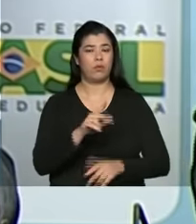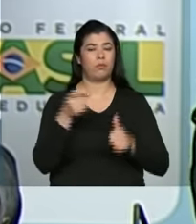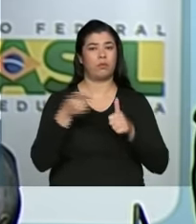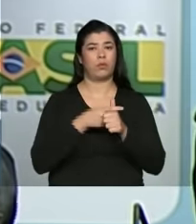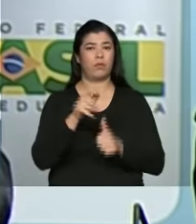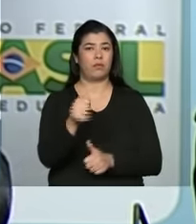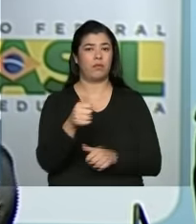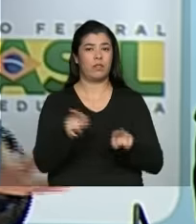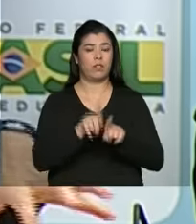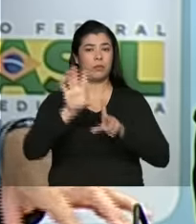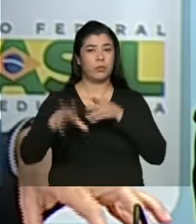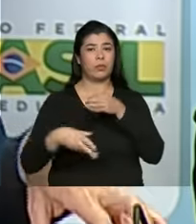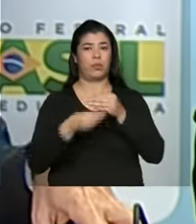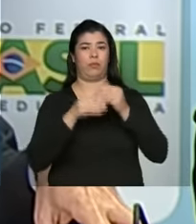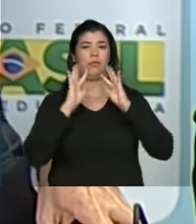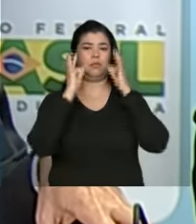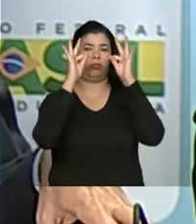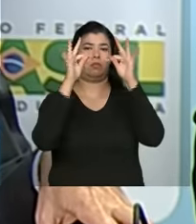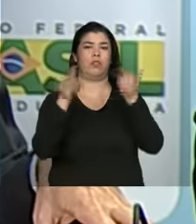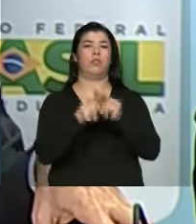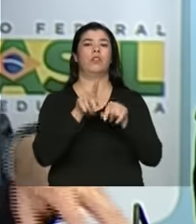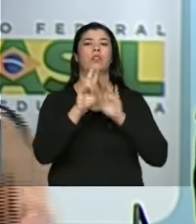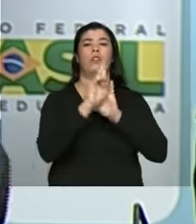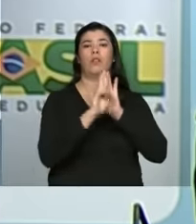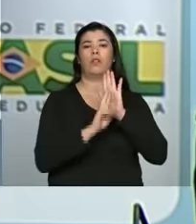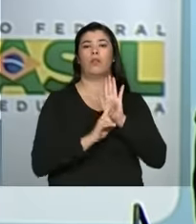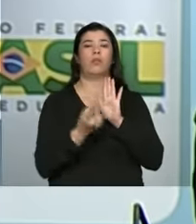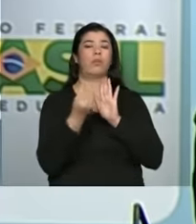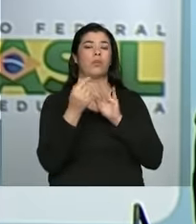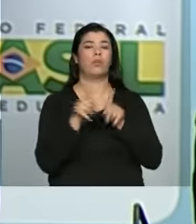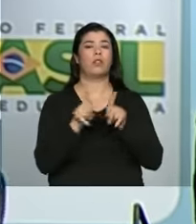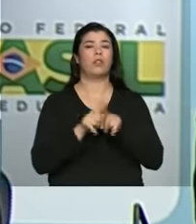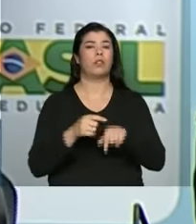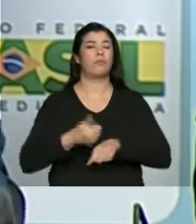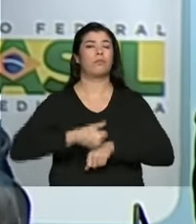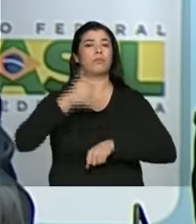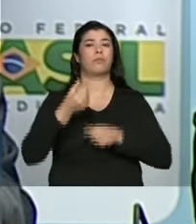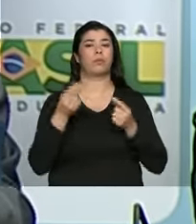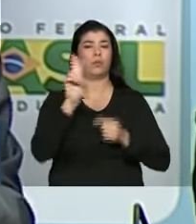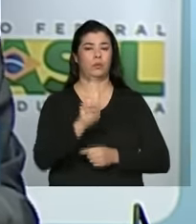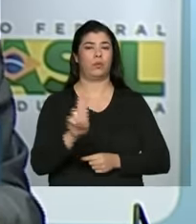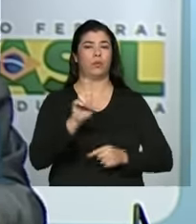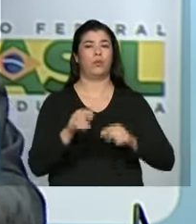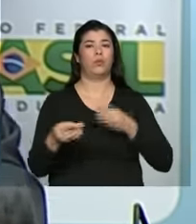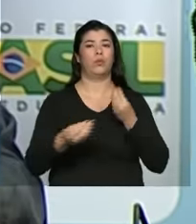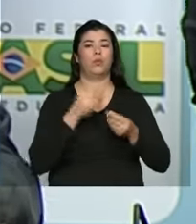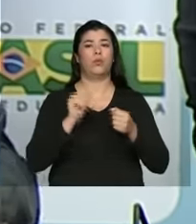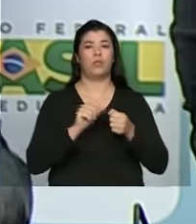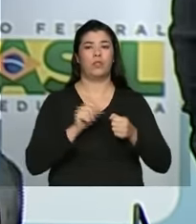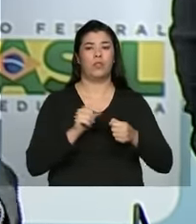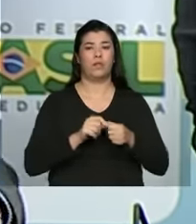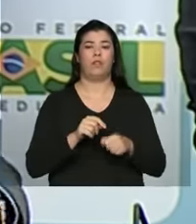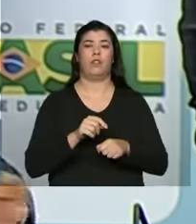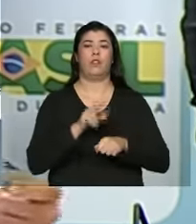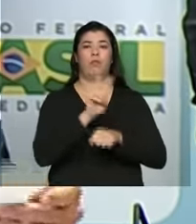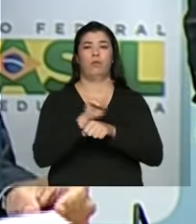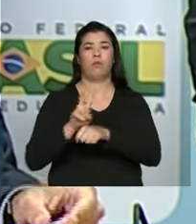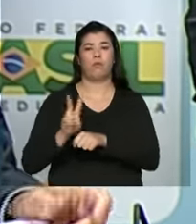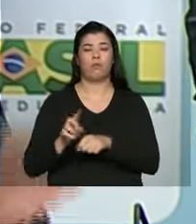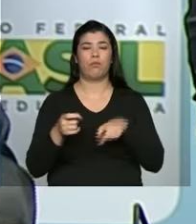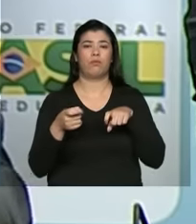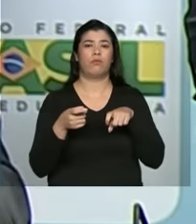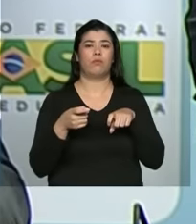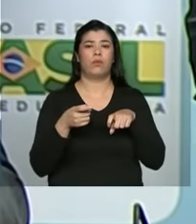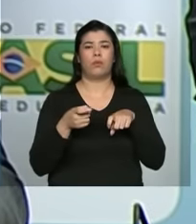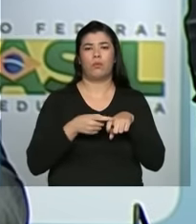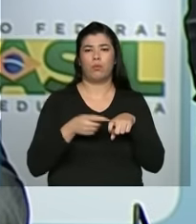avaliação e incorporação tecnológica regulação de preço e o aprimoramento do uso através da regulação Clínica e do acesso